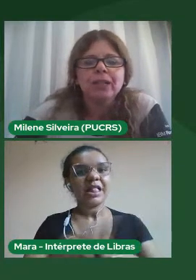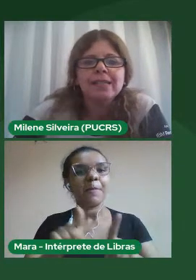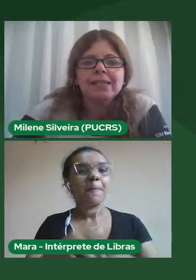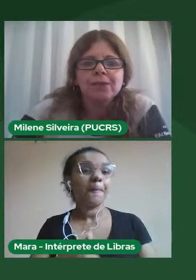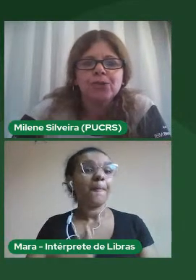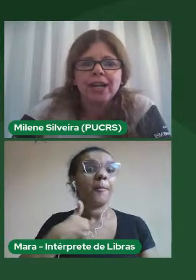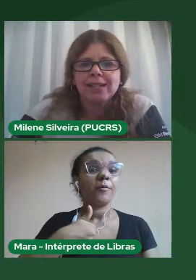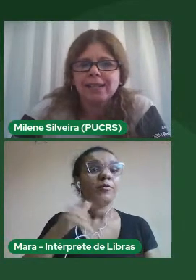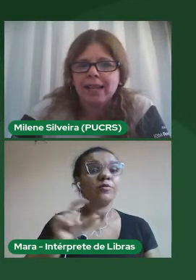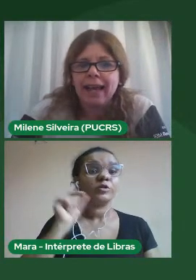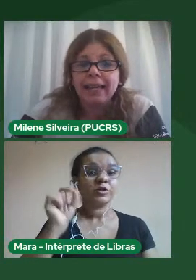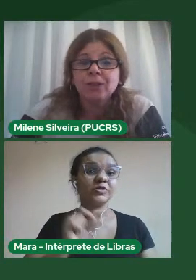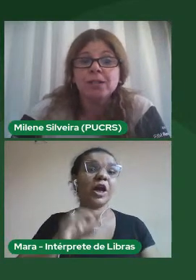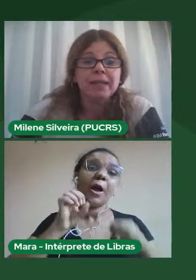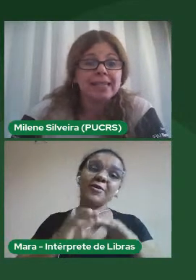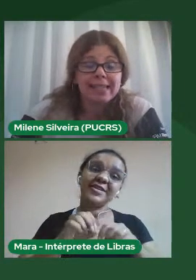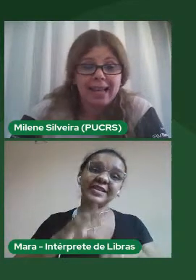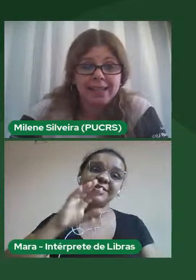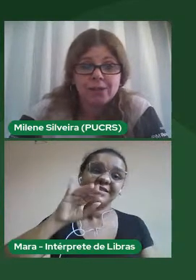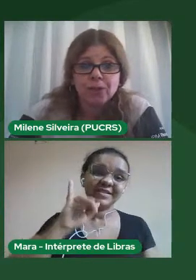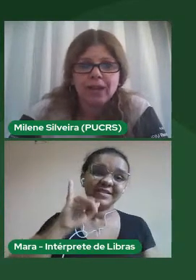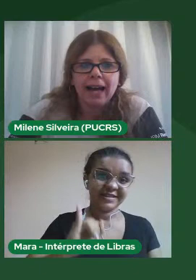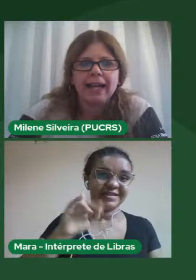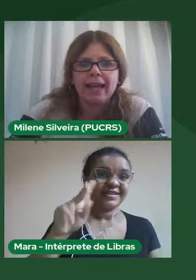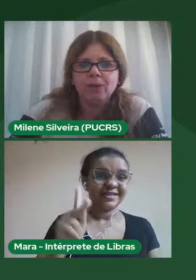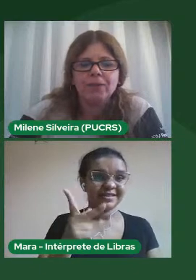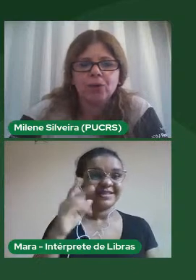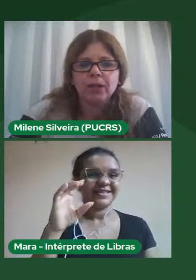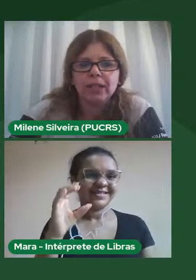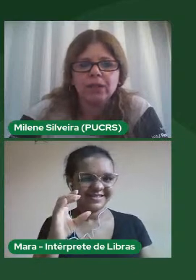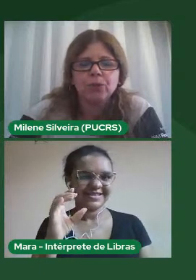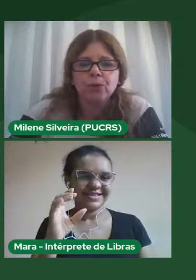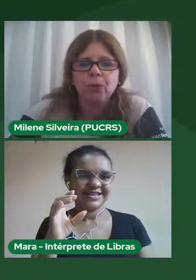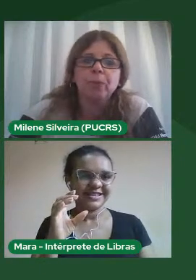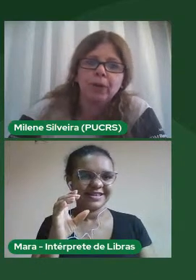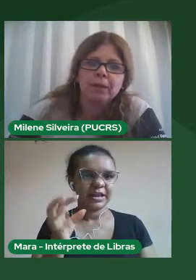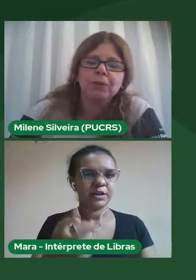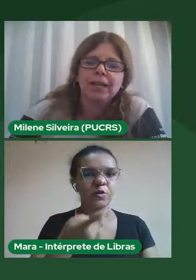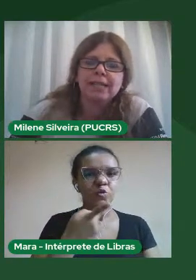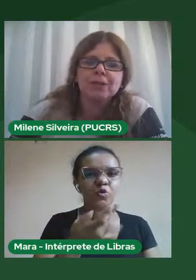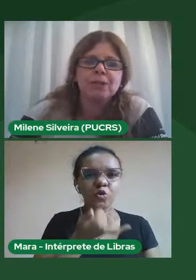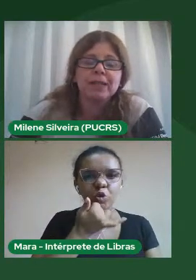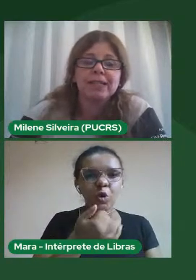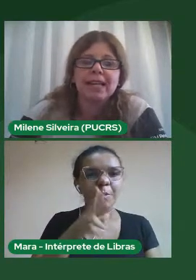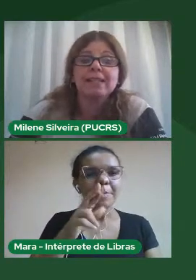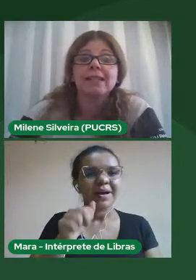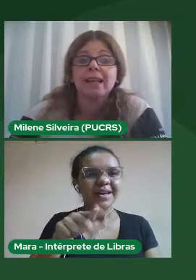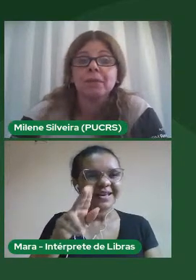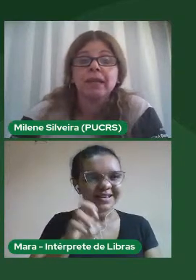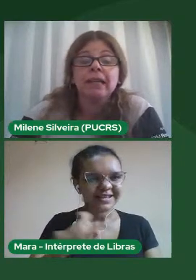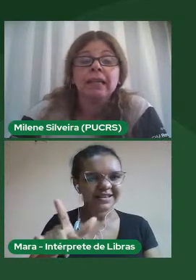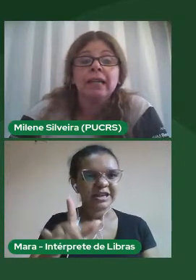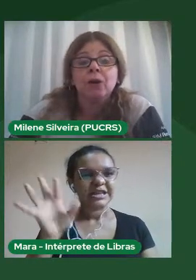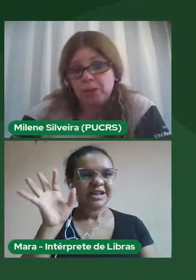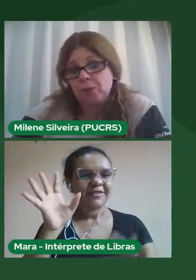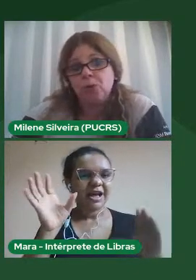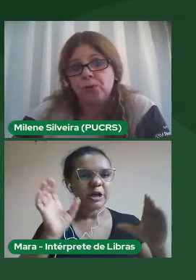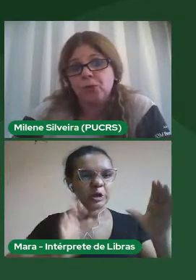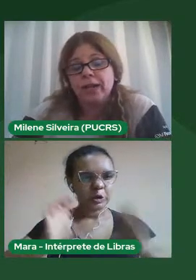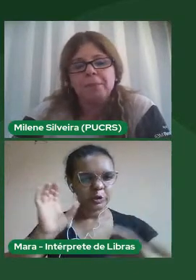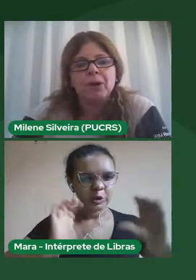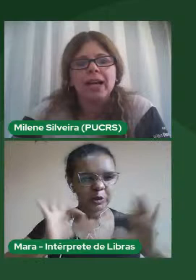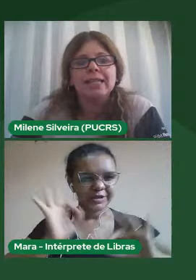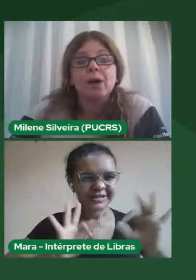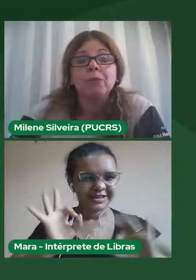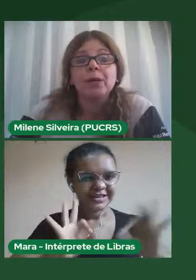do ensino de IHC, né? Em 2006, quando a Raquel estava coordenando o programa do IHC 2006, o pessoal me